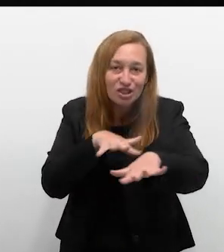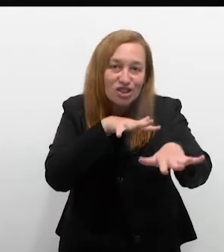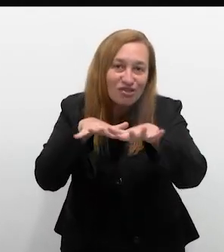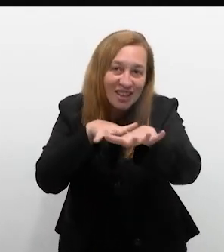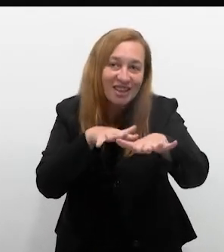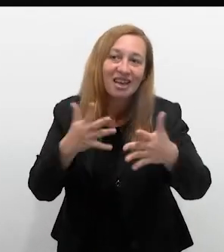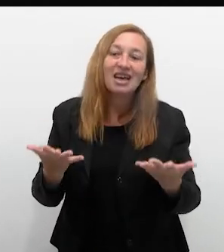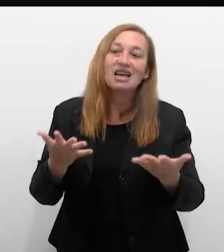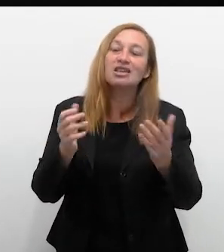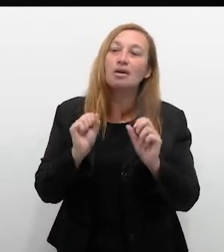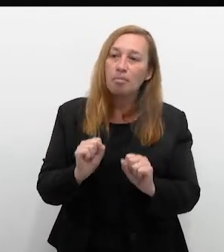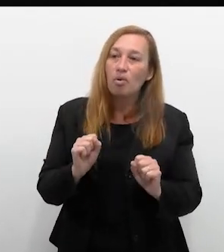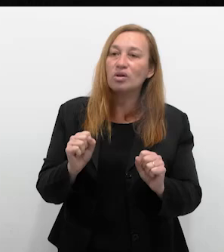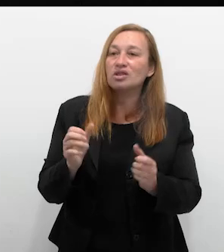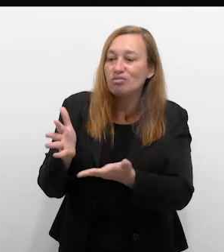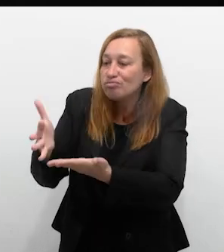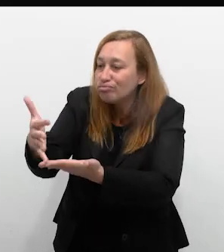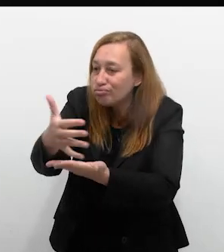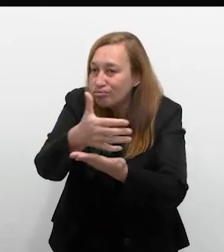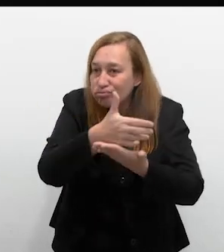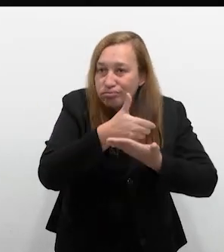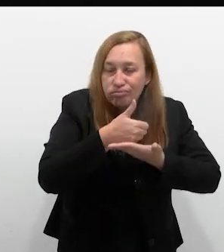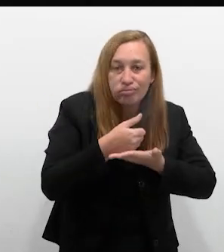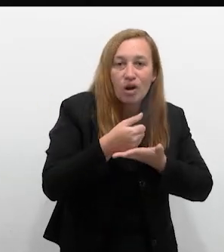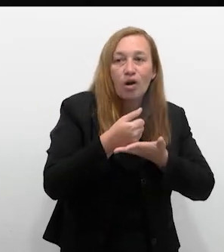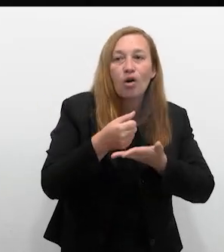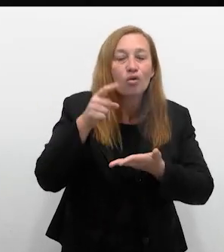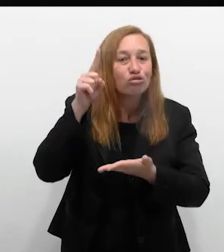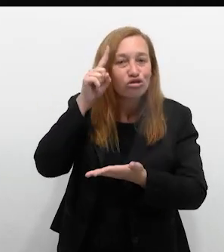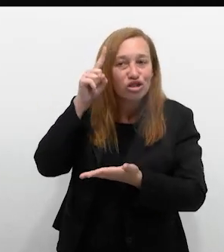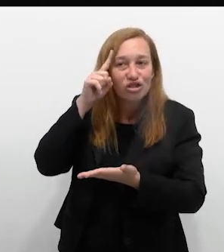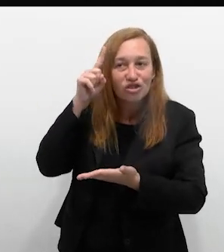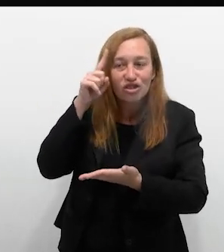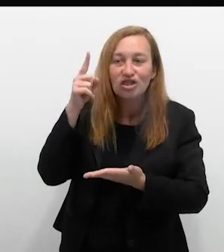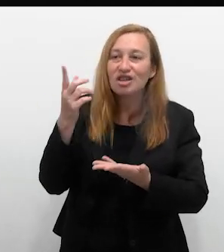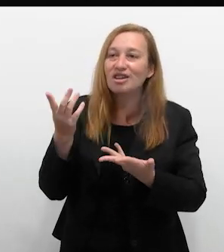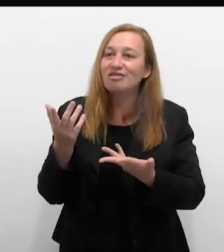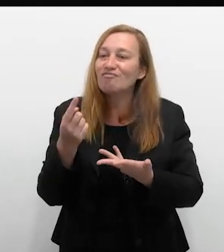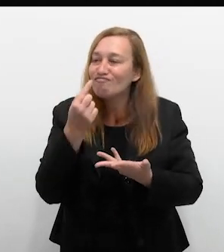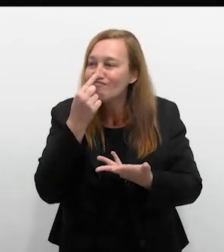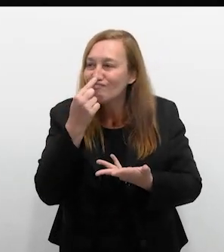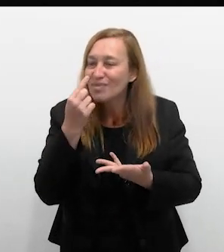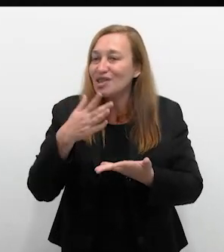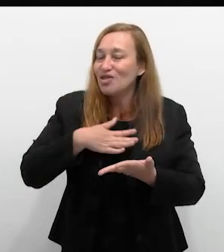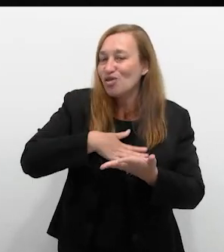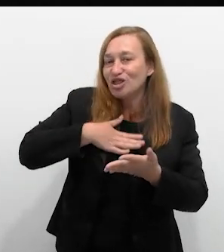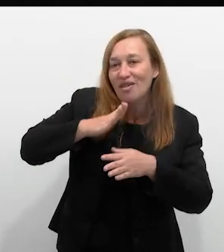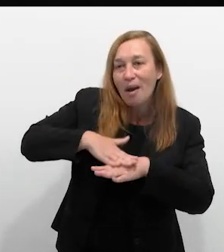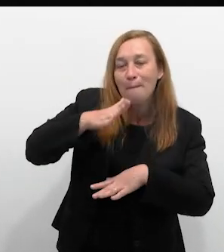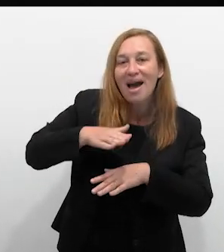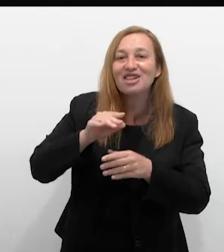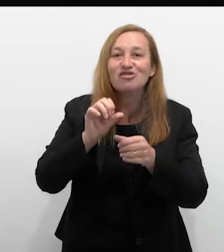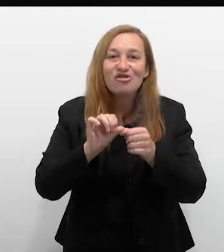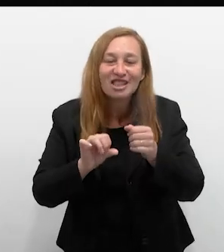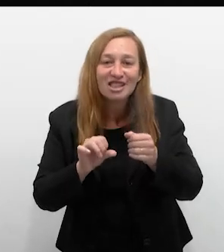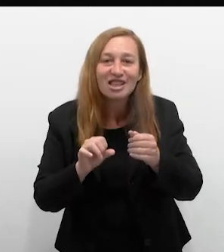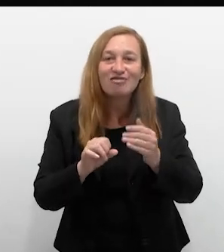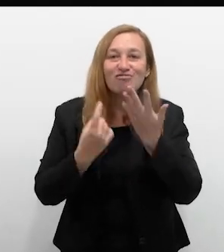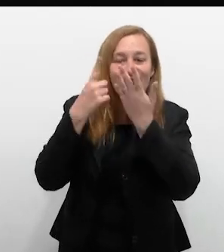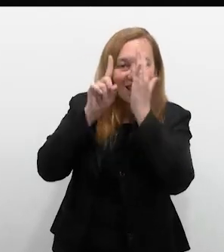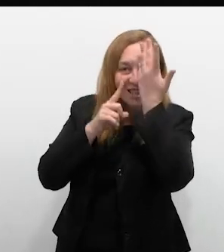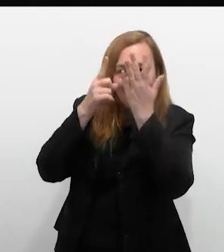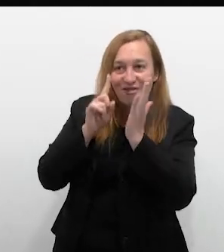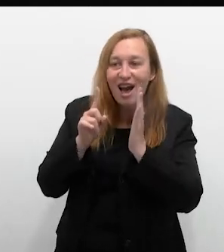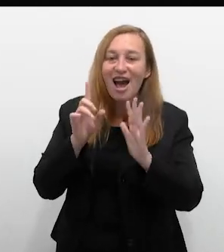da emoção do desfile, né? Uhum. E a gente pôde colher muito da impressão deles do dia a dia, do cotidiano, do que ela gostava mais